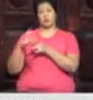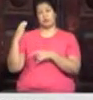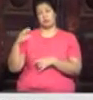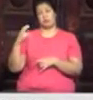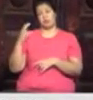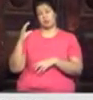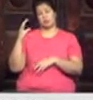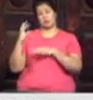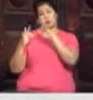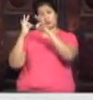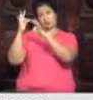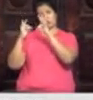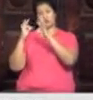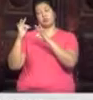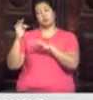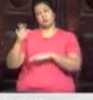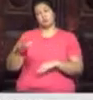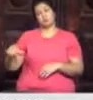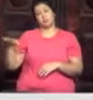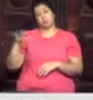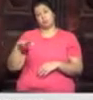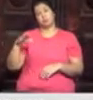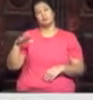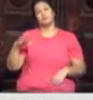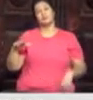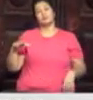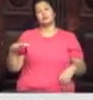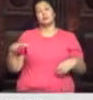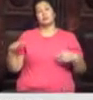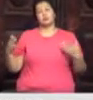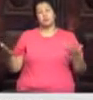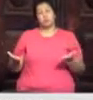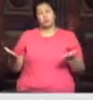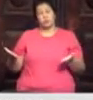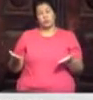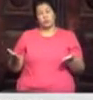e tecnologia, área esta hoje, digamos,